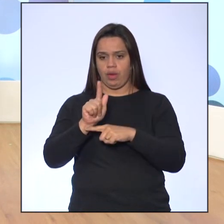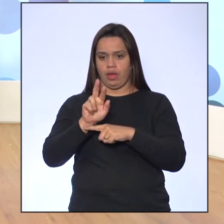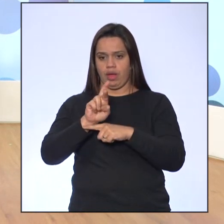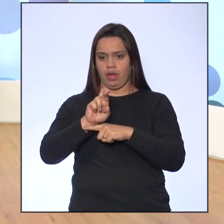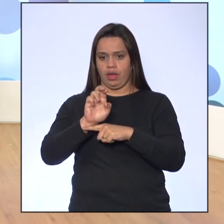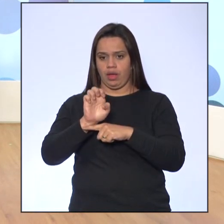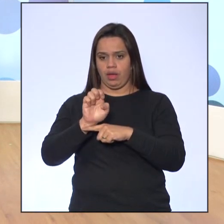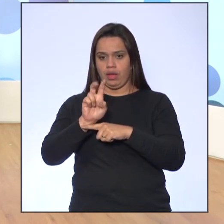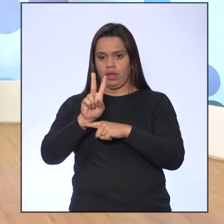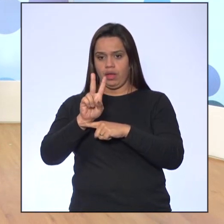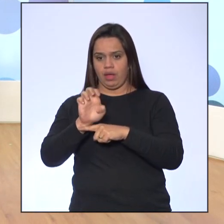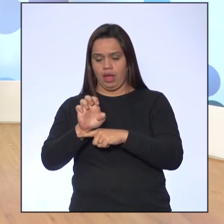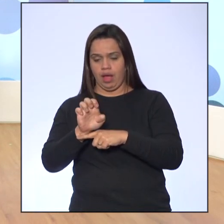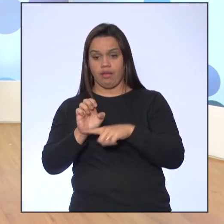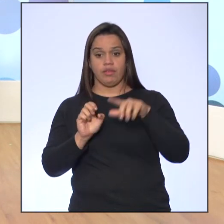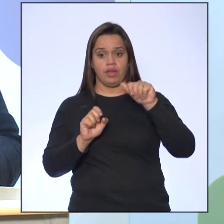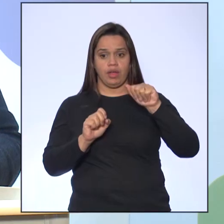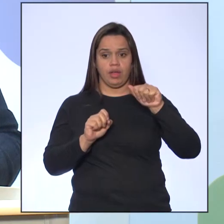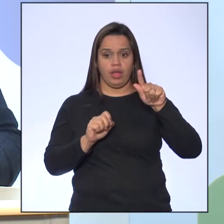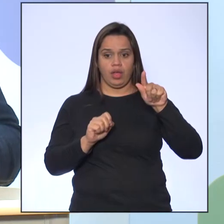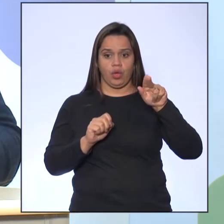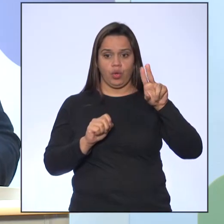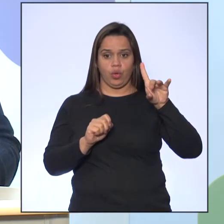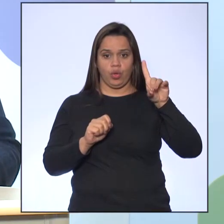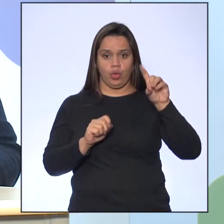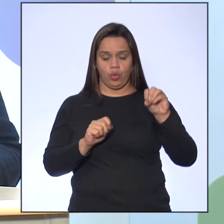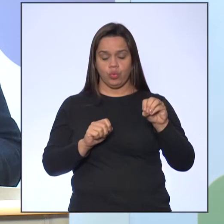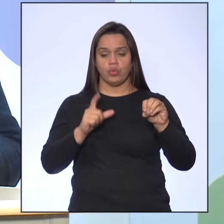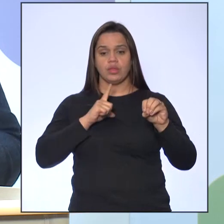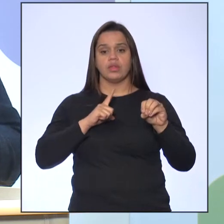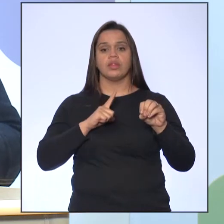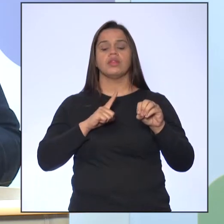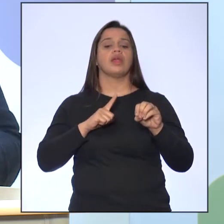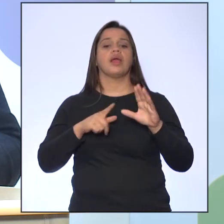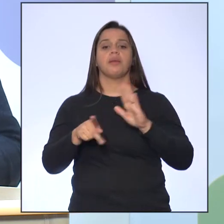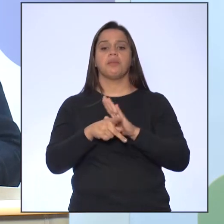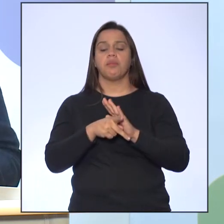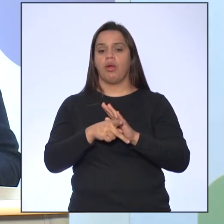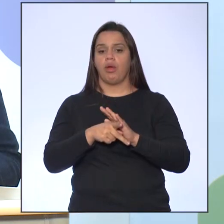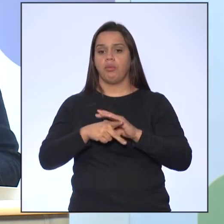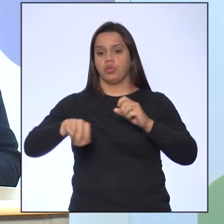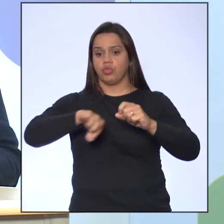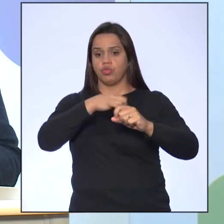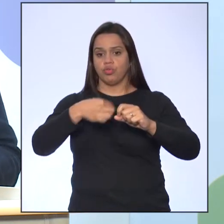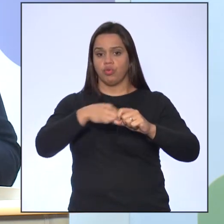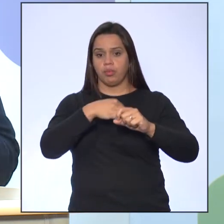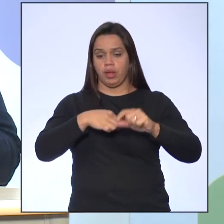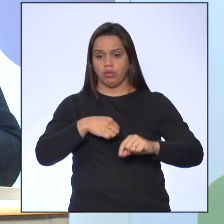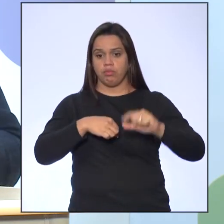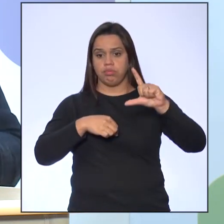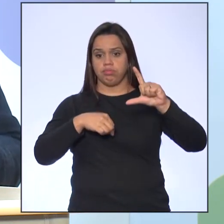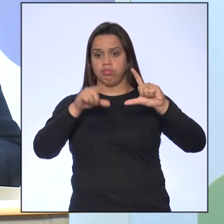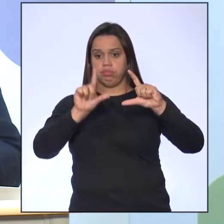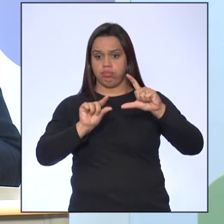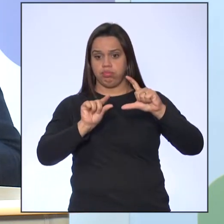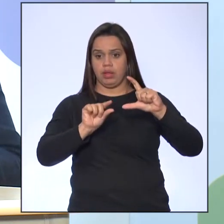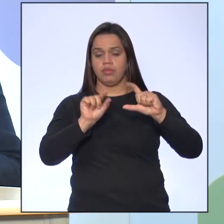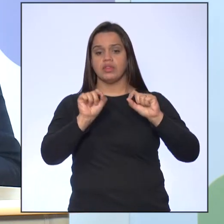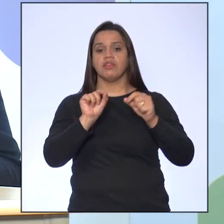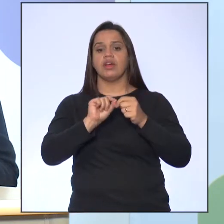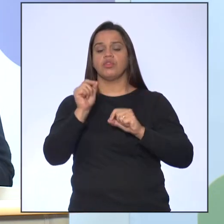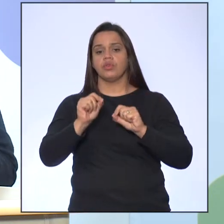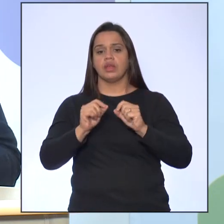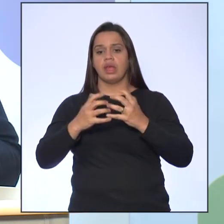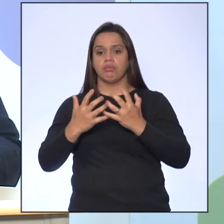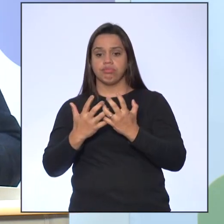seja, quando você tem instrumentos de alturas e tessituras, né, diferenciadas, certo? E você